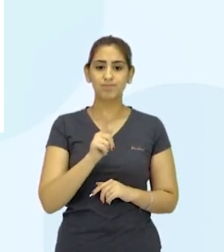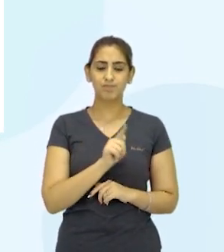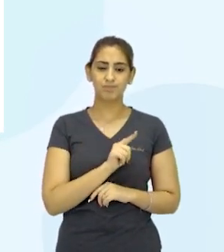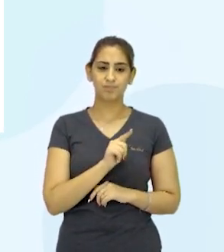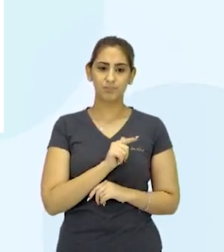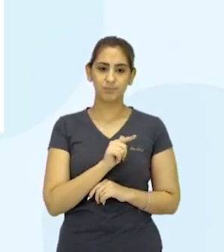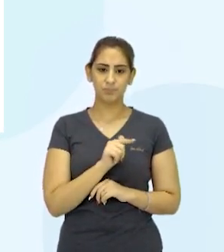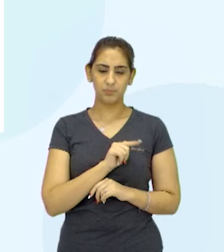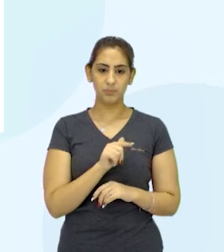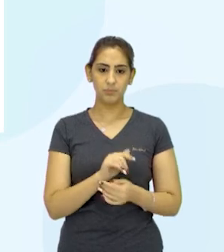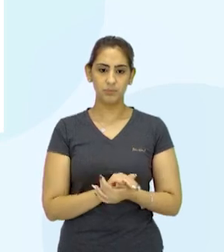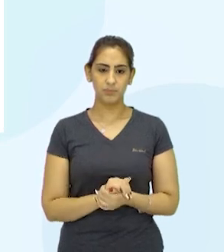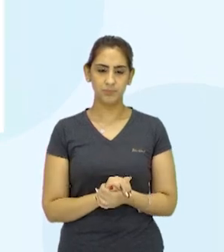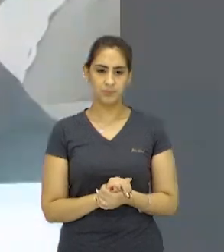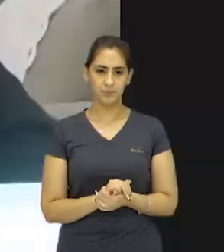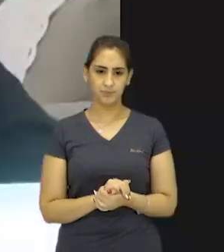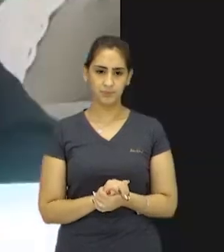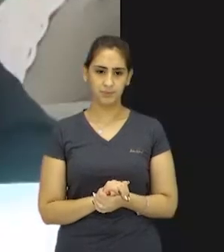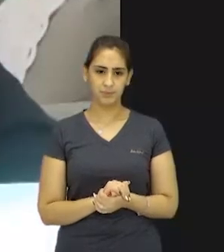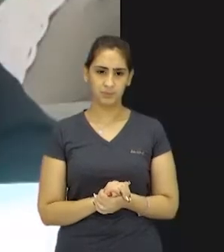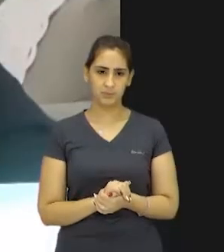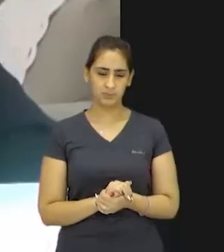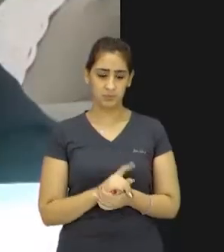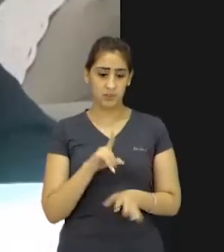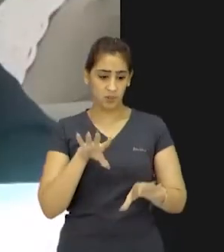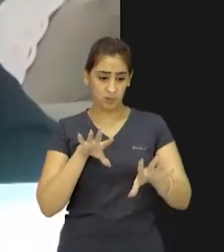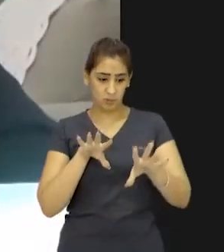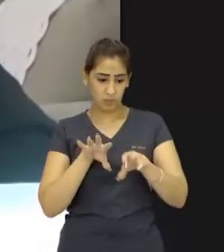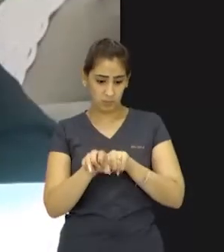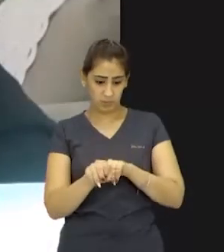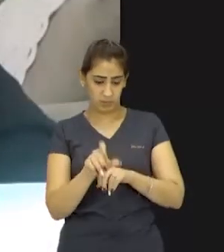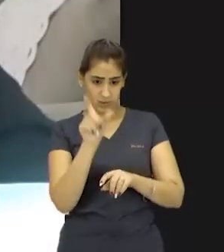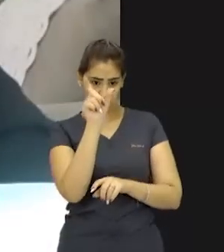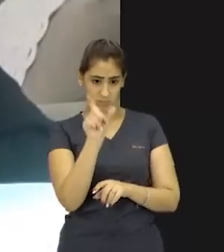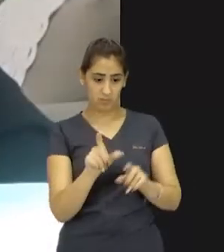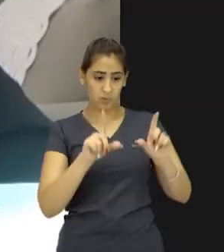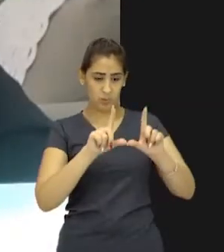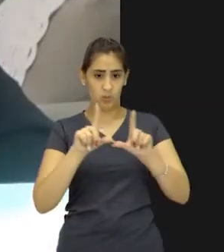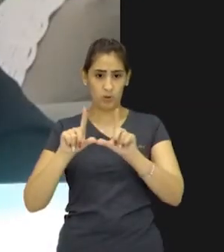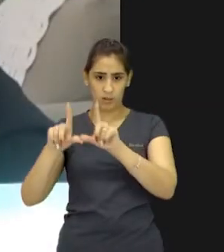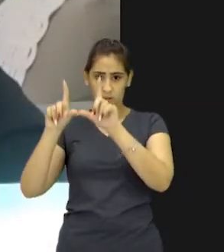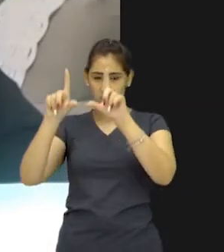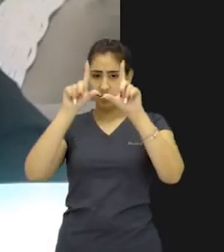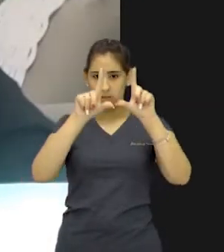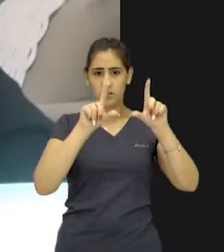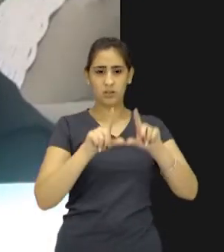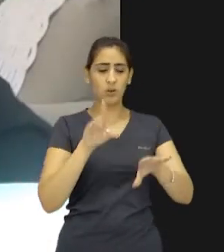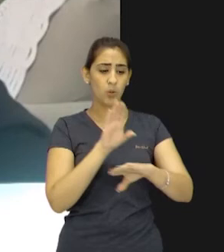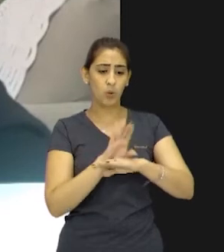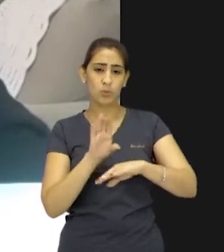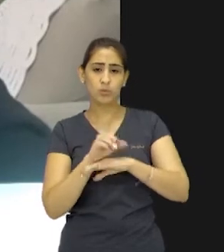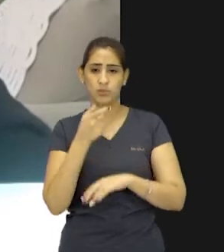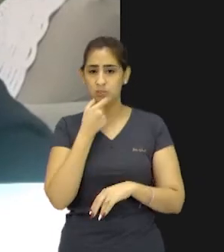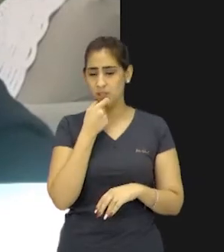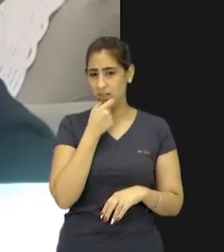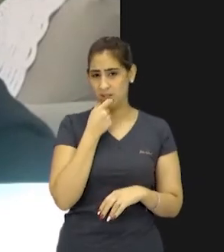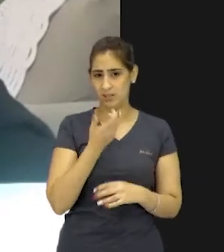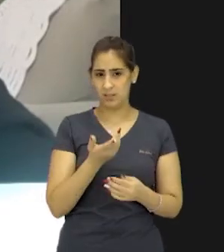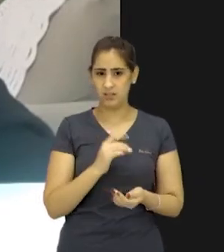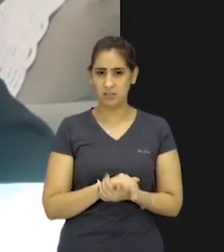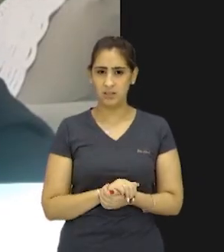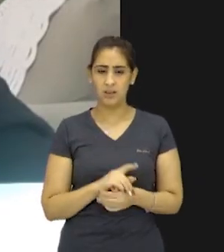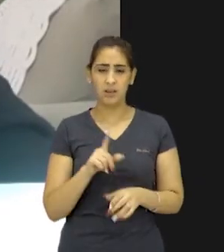usava a formatação de quadrinho para dar para aula, para curso de inglês, né? Então,